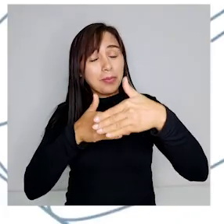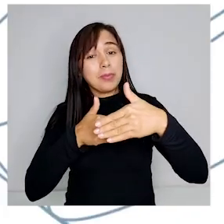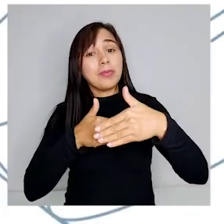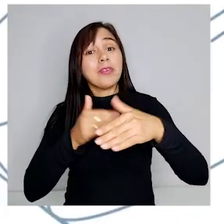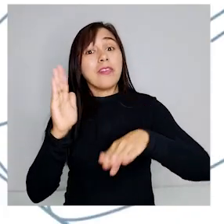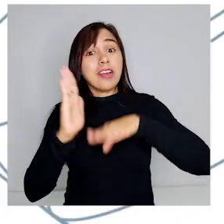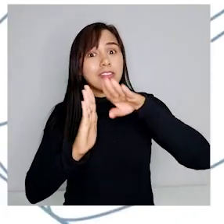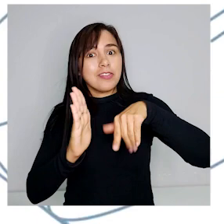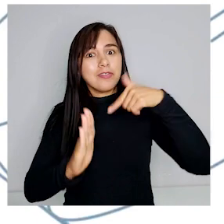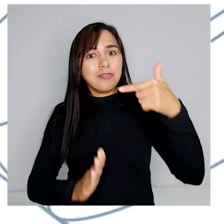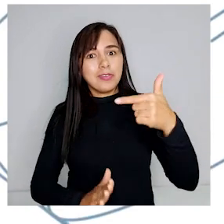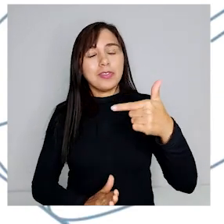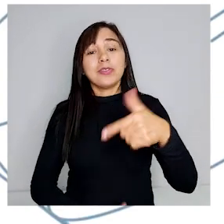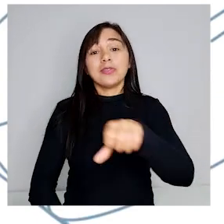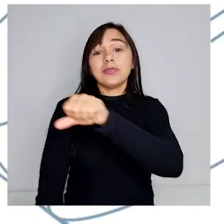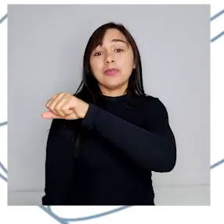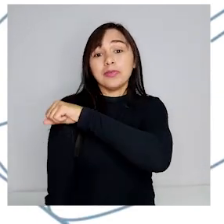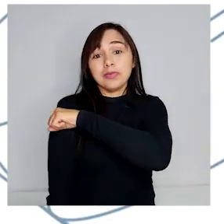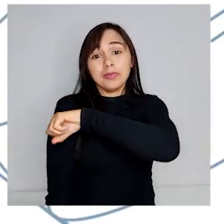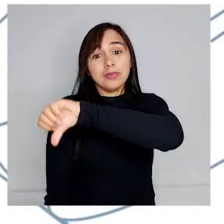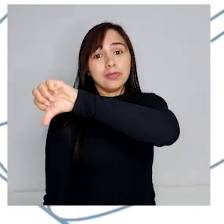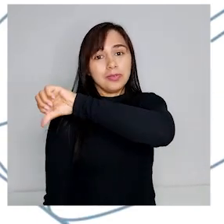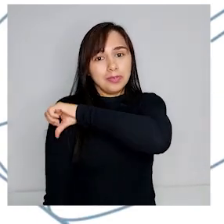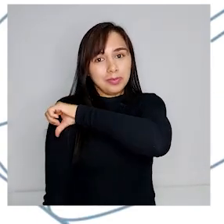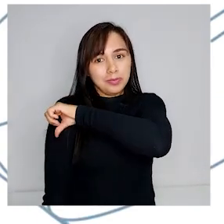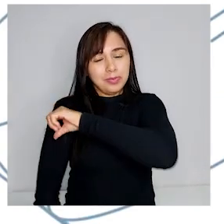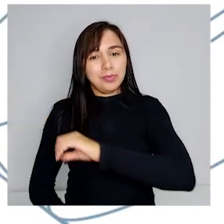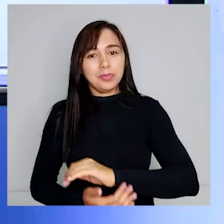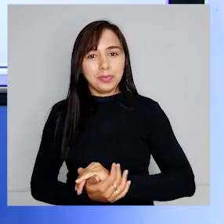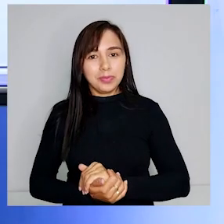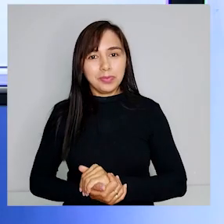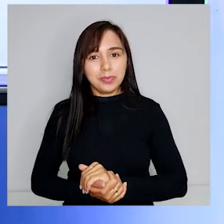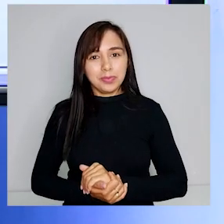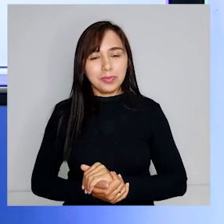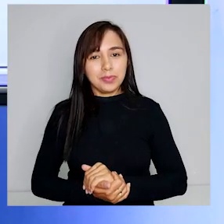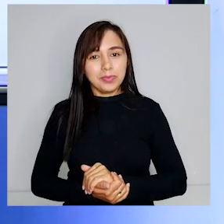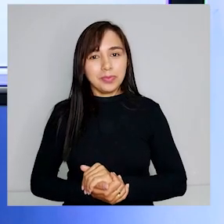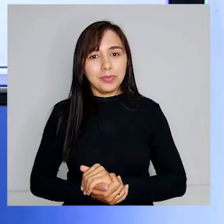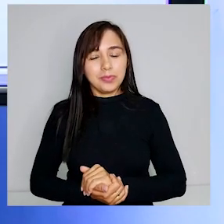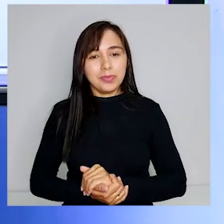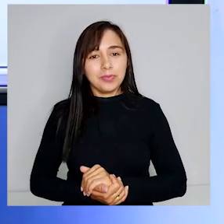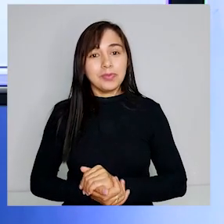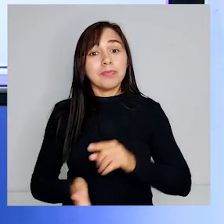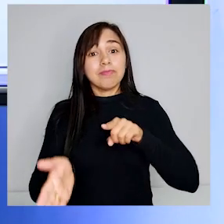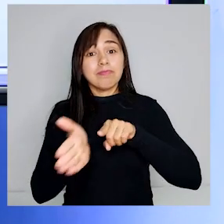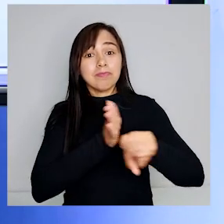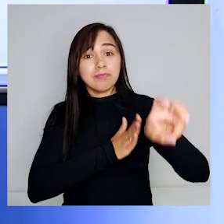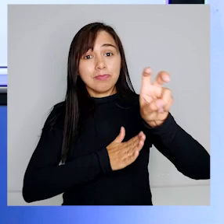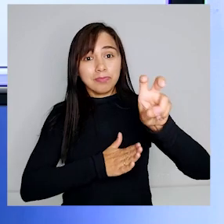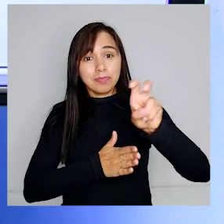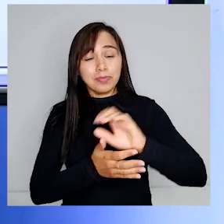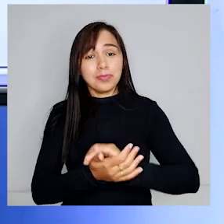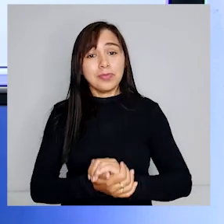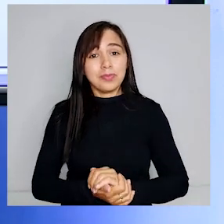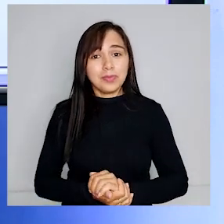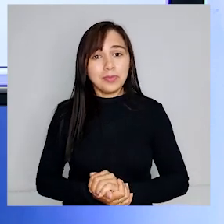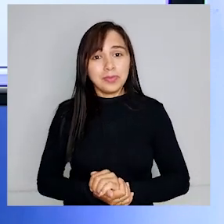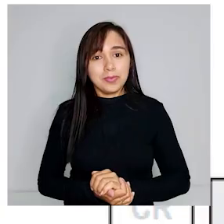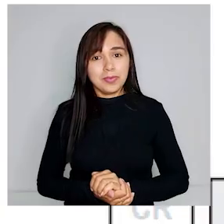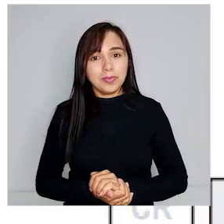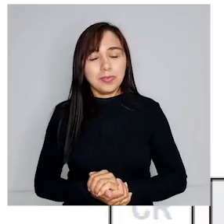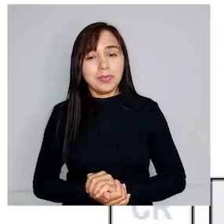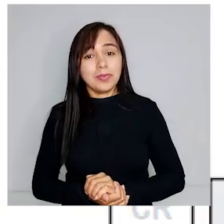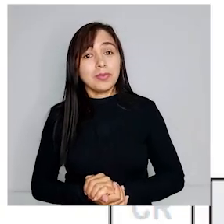nível 2, referente a oitavos e nono anos. Aqui temos a questão 5, e ela diz o